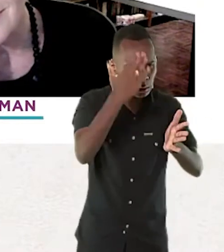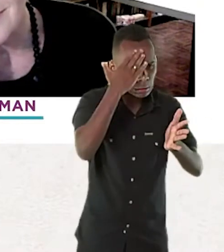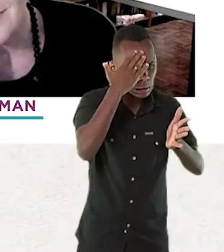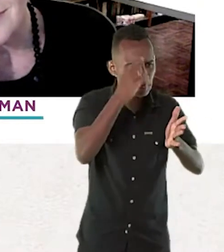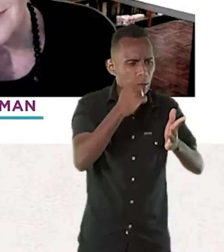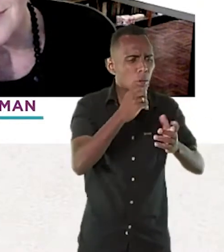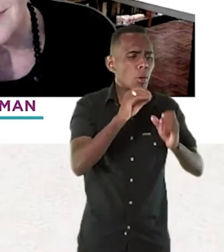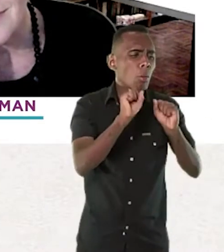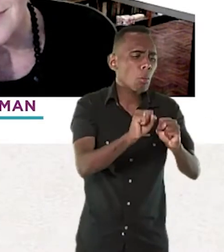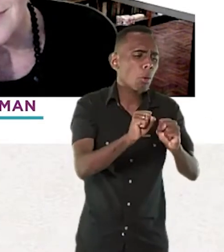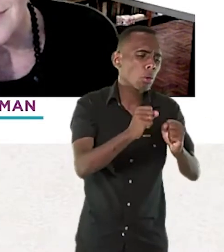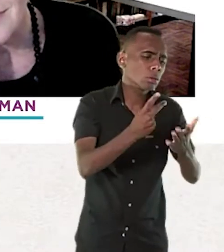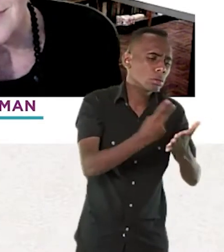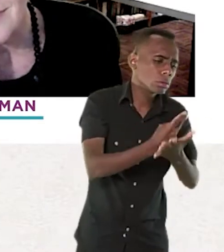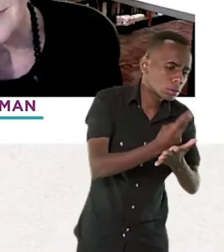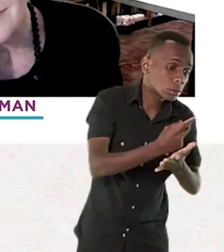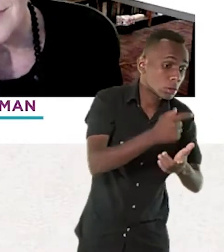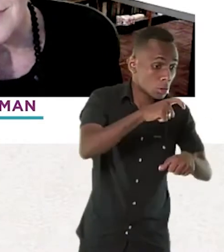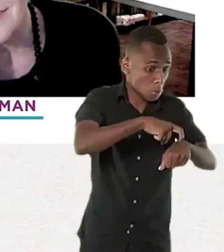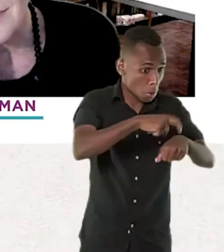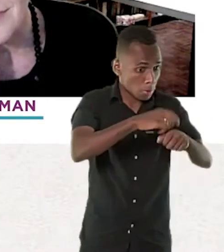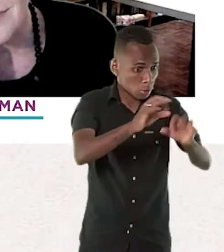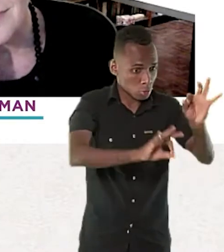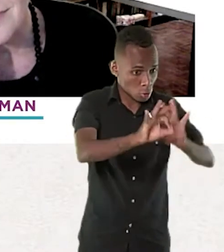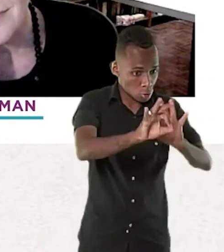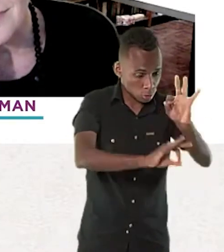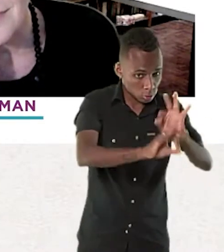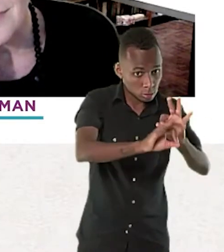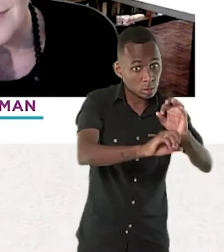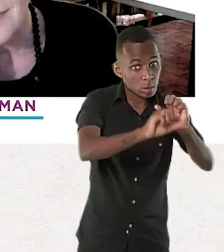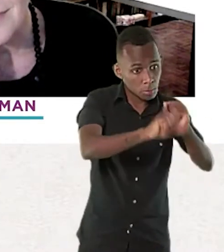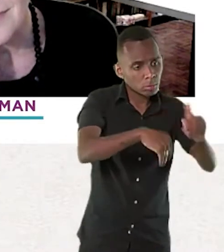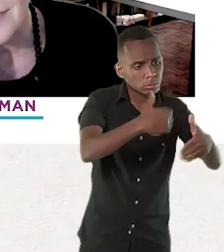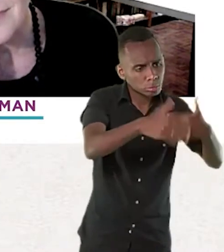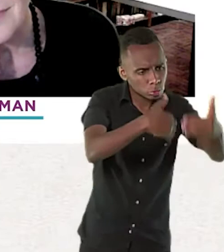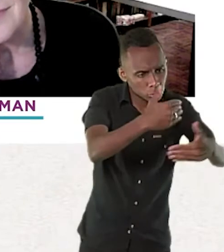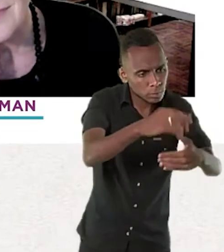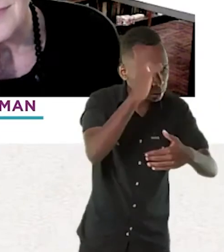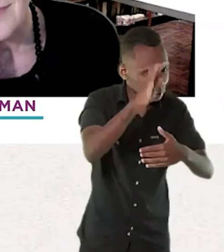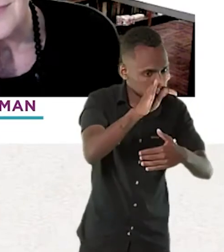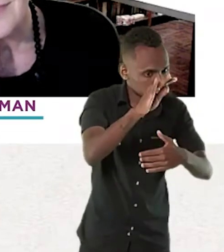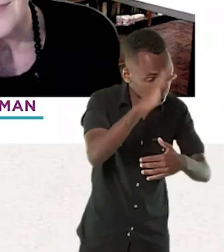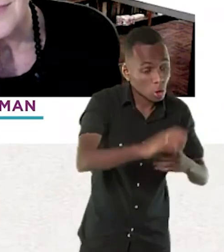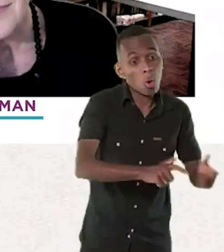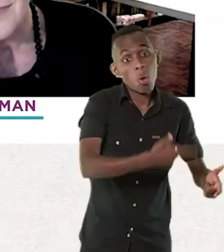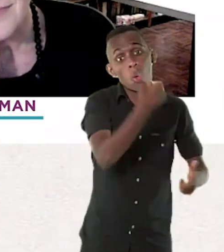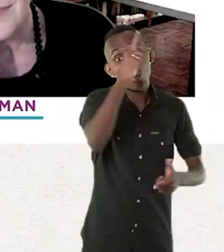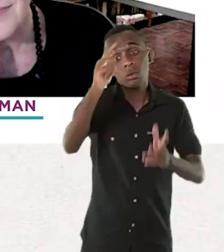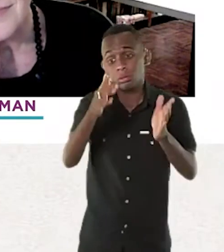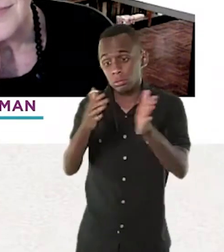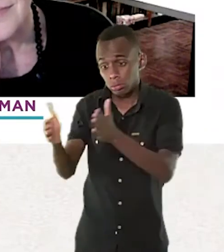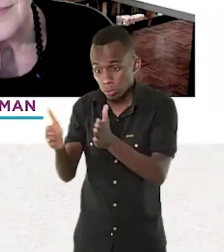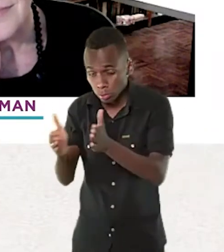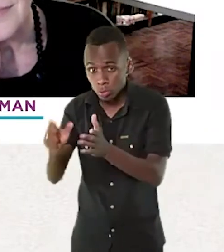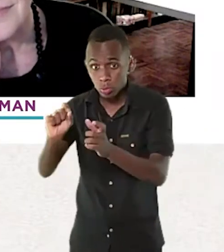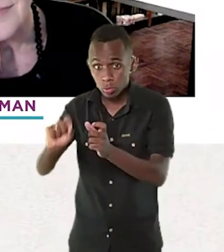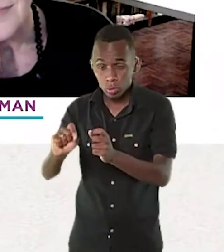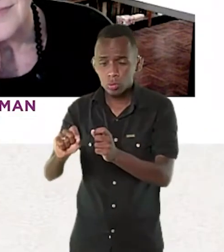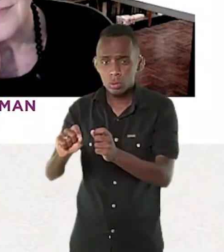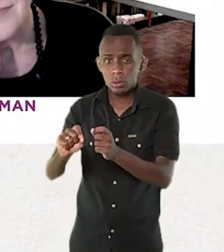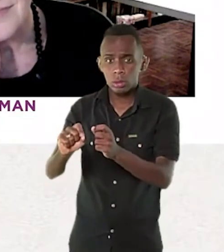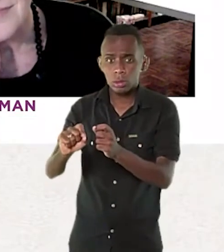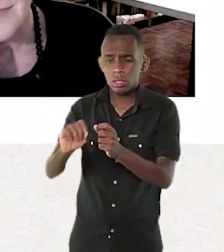durante o campo da estruturação você pode desenvolver as teorias. Outra coisa é quando está tudo